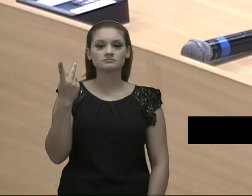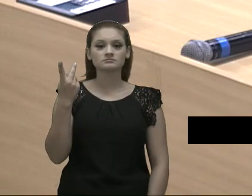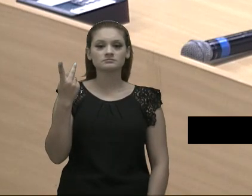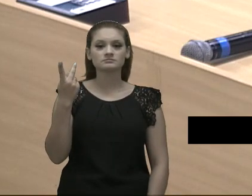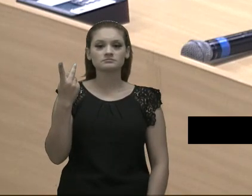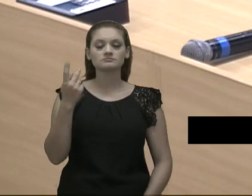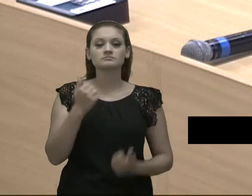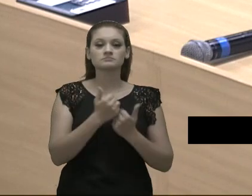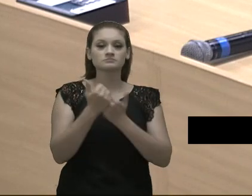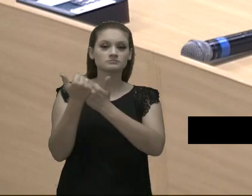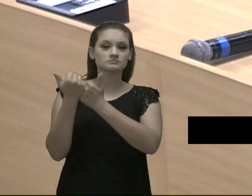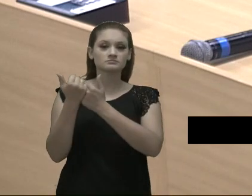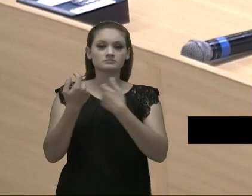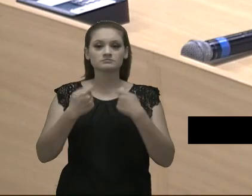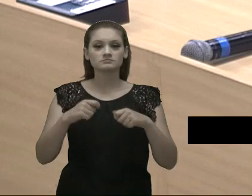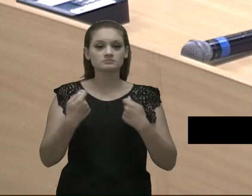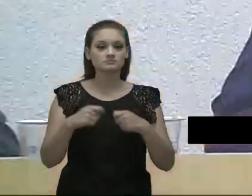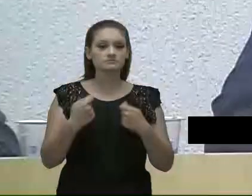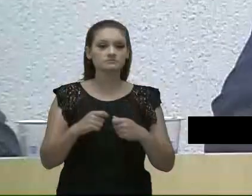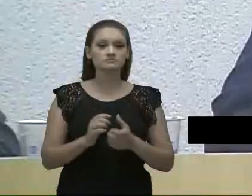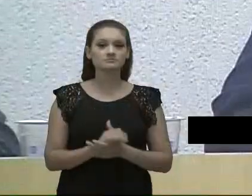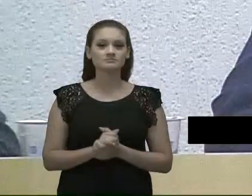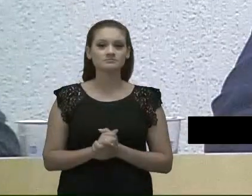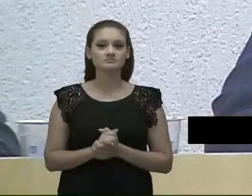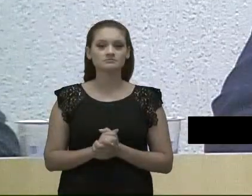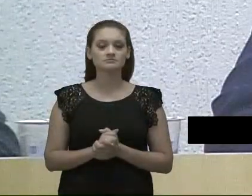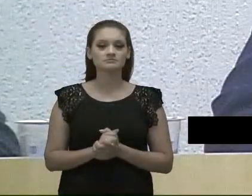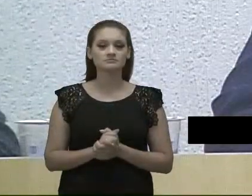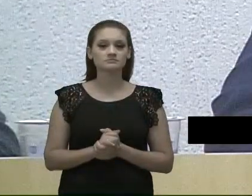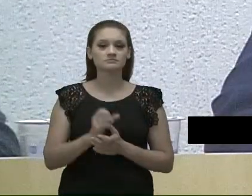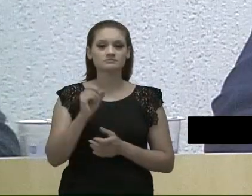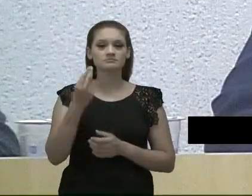o suporte necessário para ela. Dar o suporte ou mandar embora?